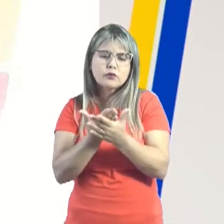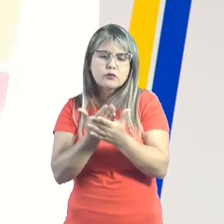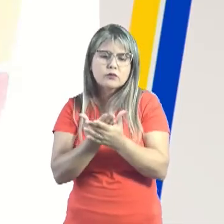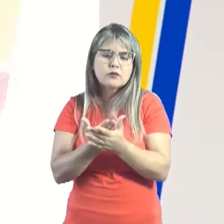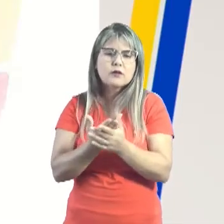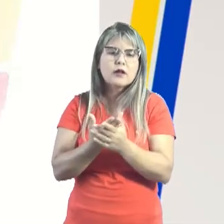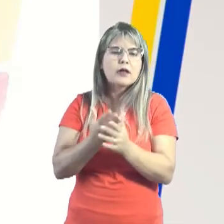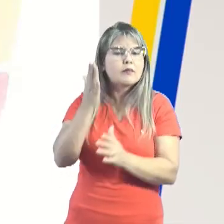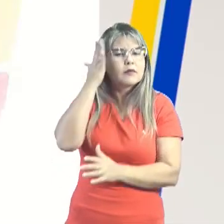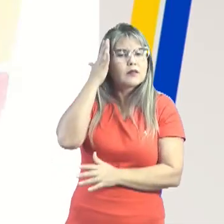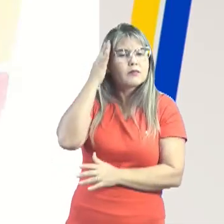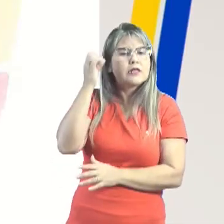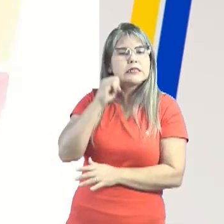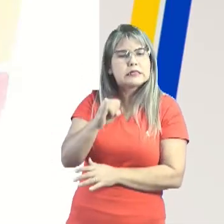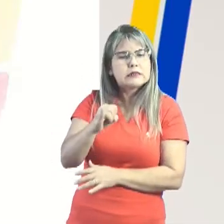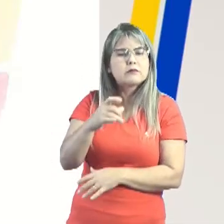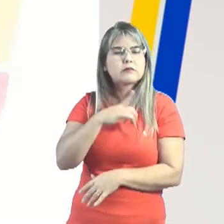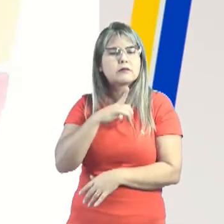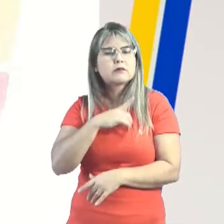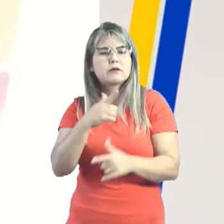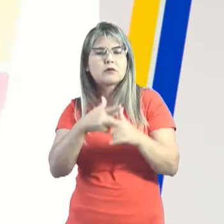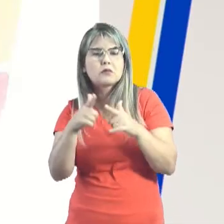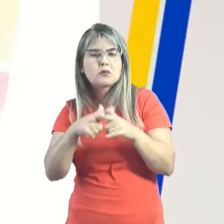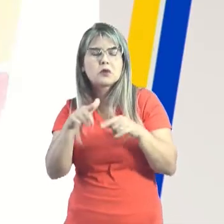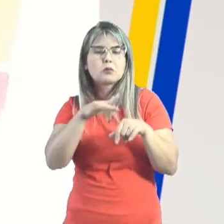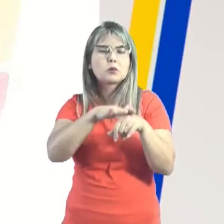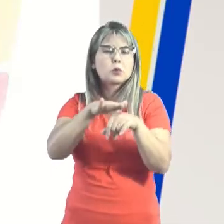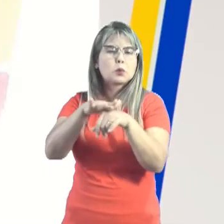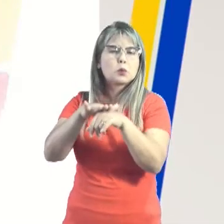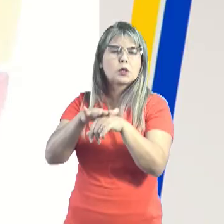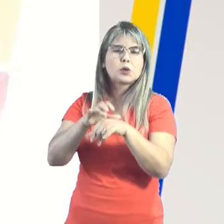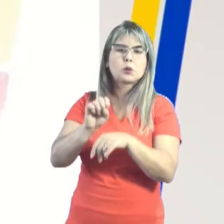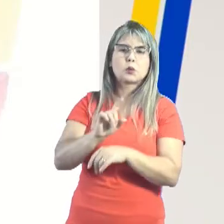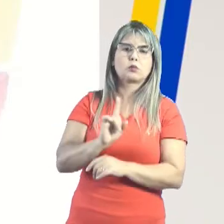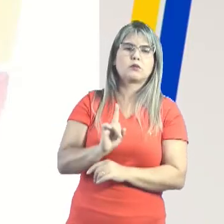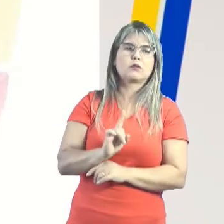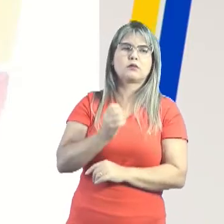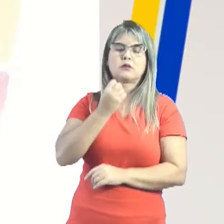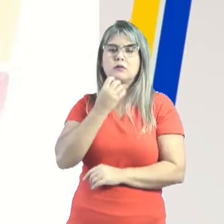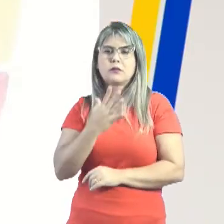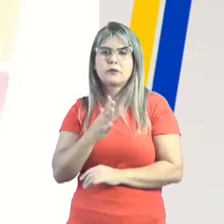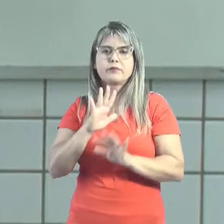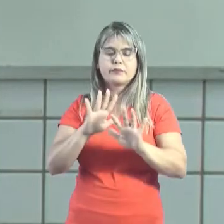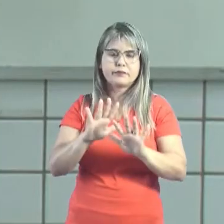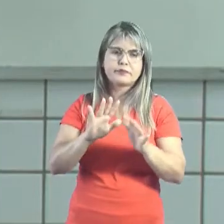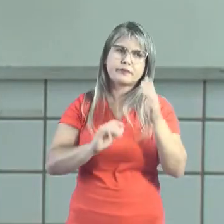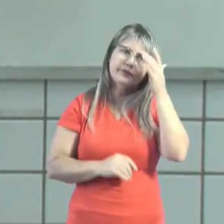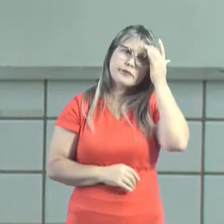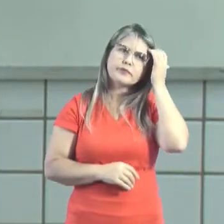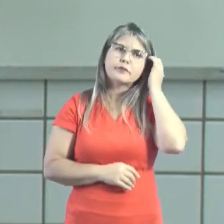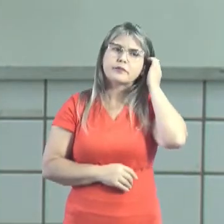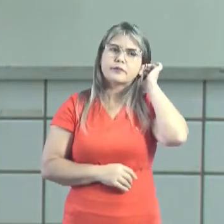sanguíneo. Viu? O restante é de elementos figurados.